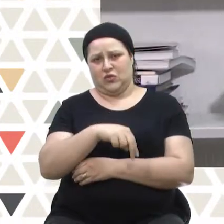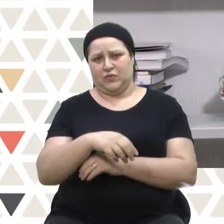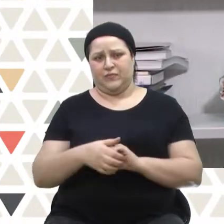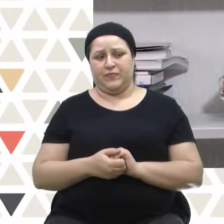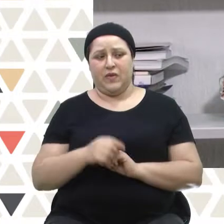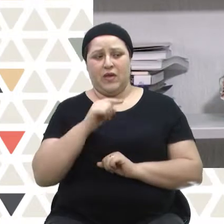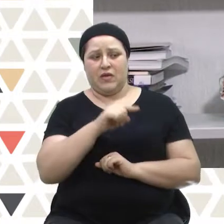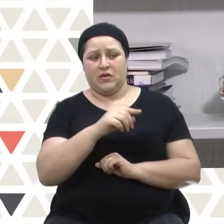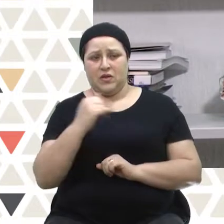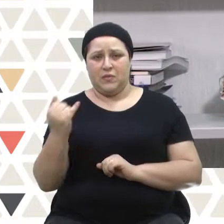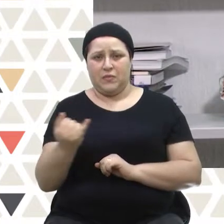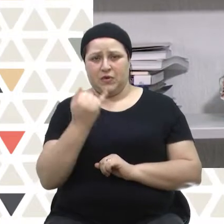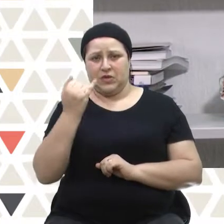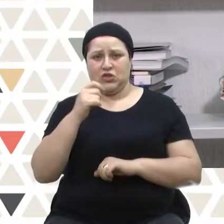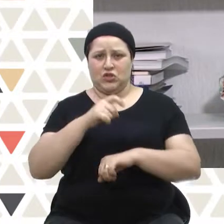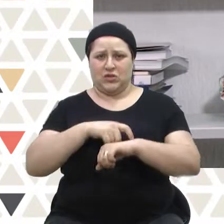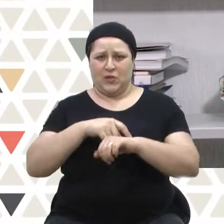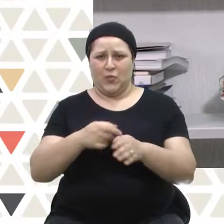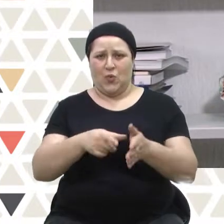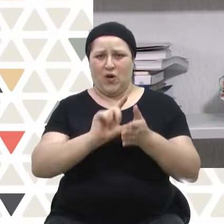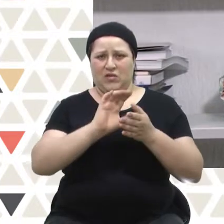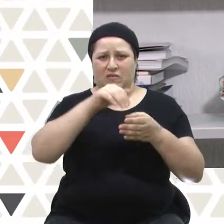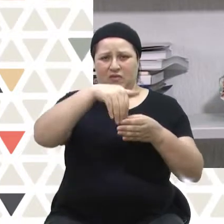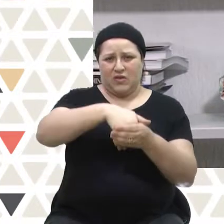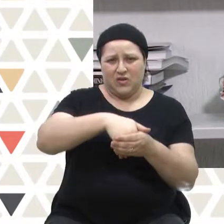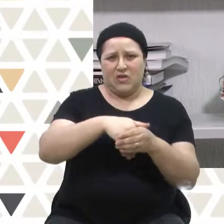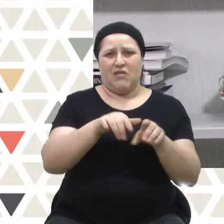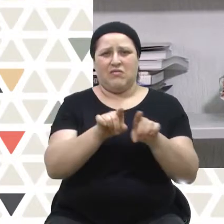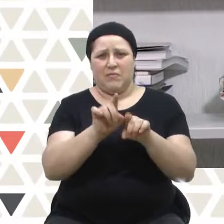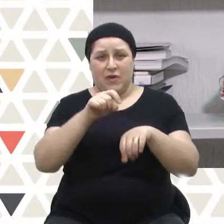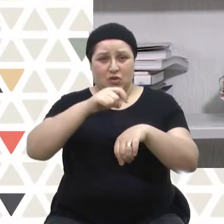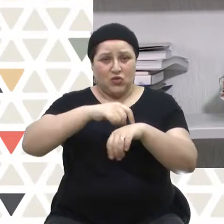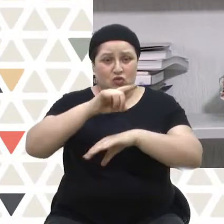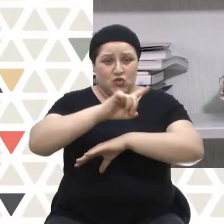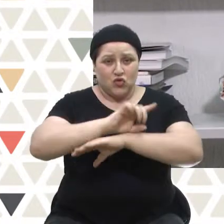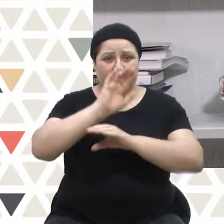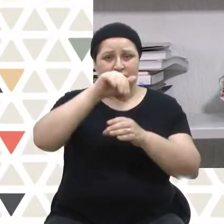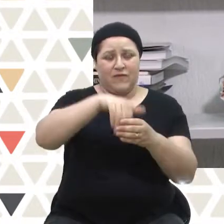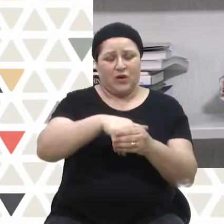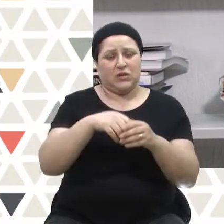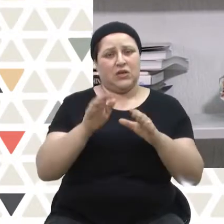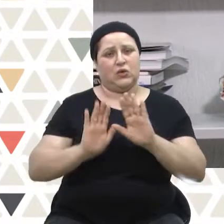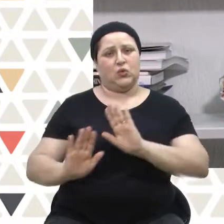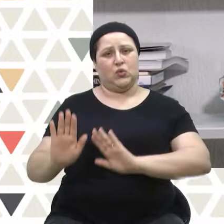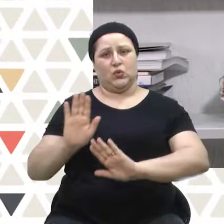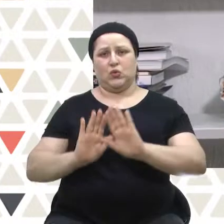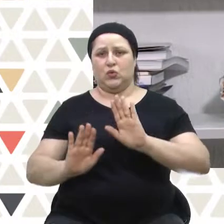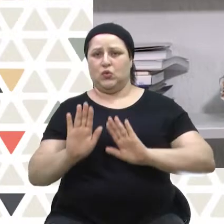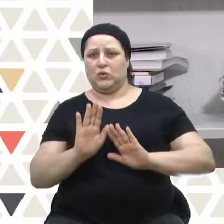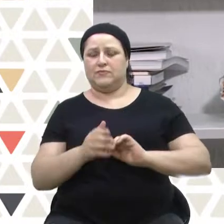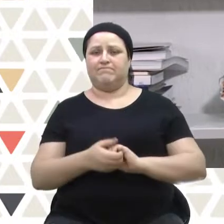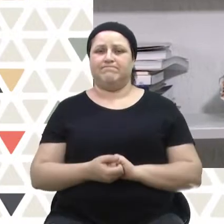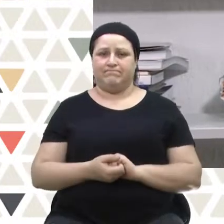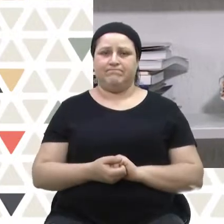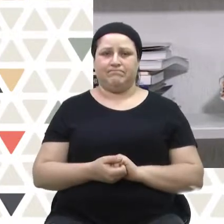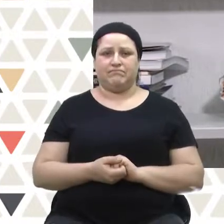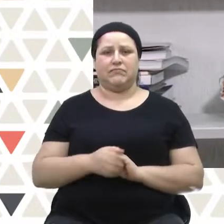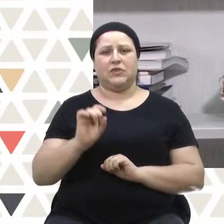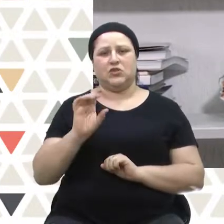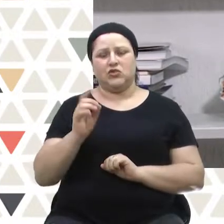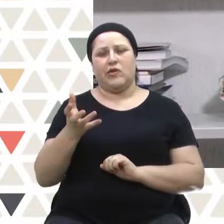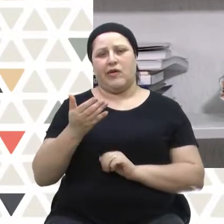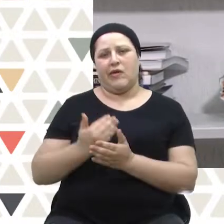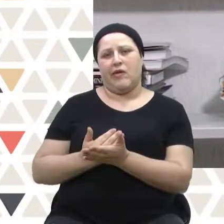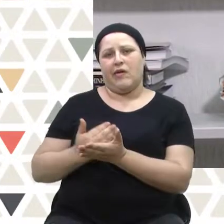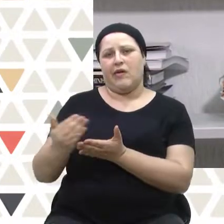muito importante nós, em períodos pré-eleitorais e também na eleição, ter muito cuidado. Eu